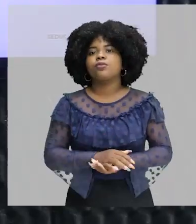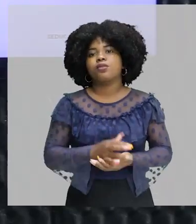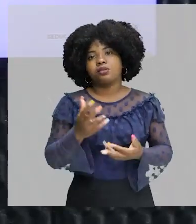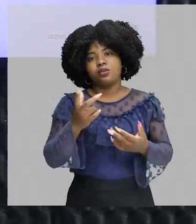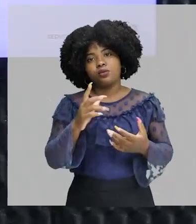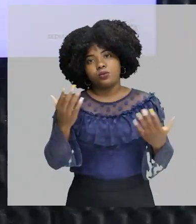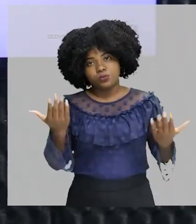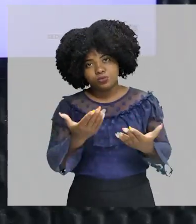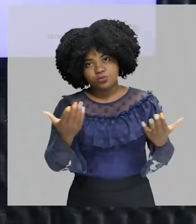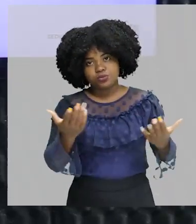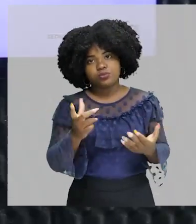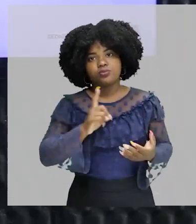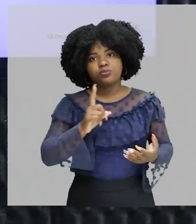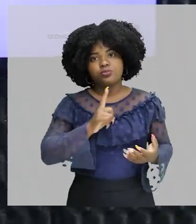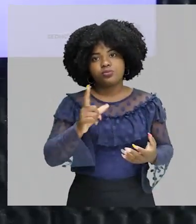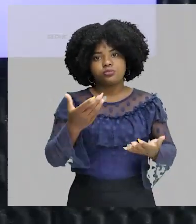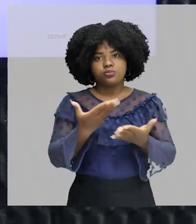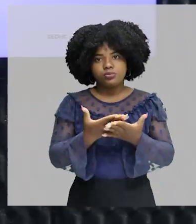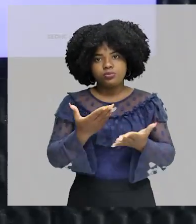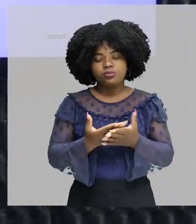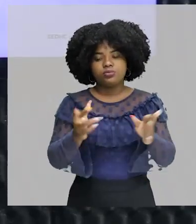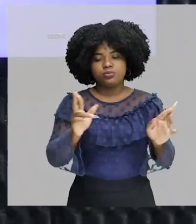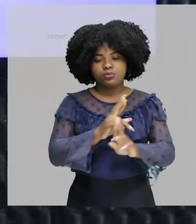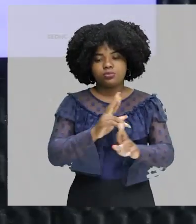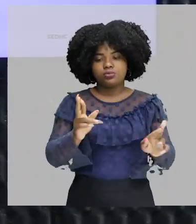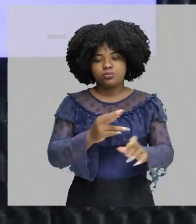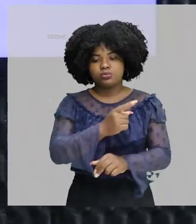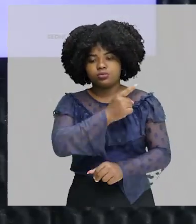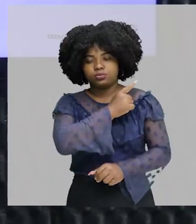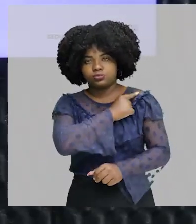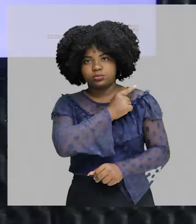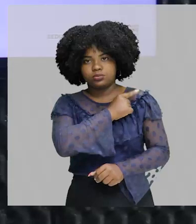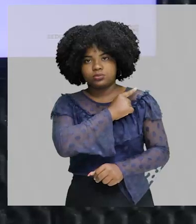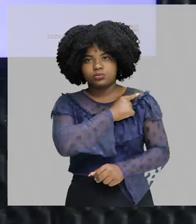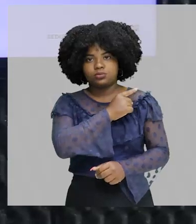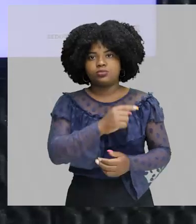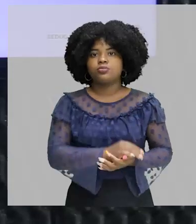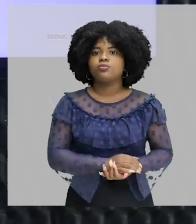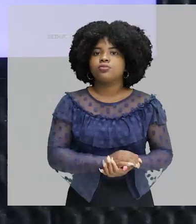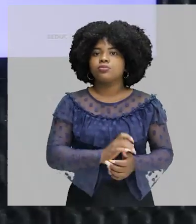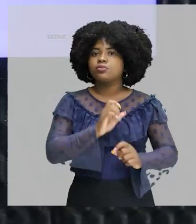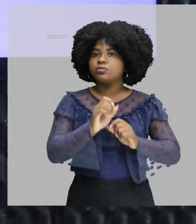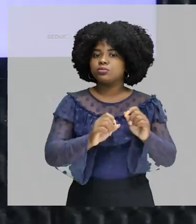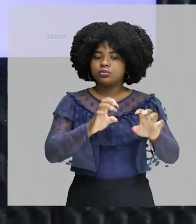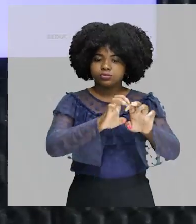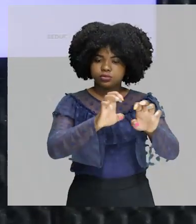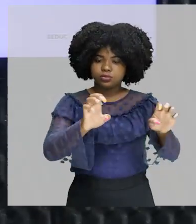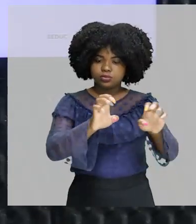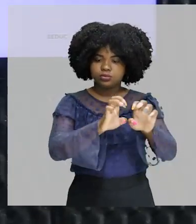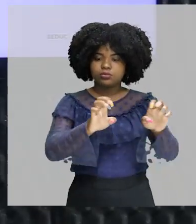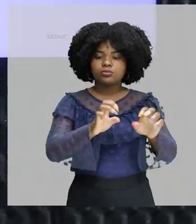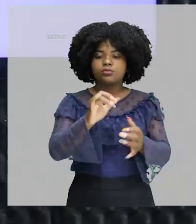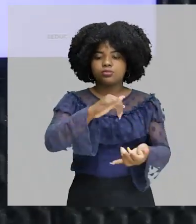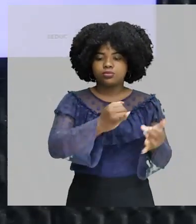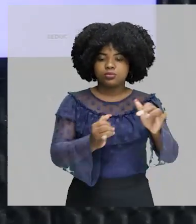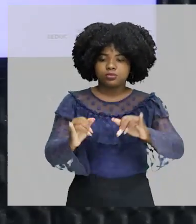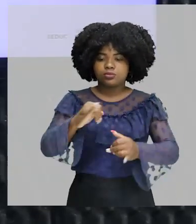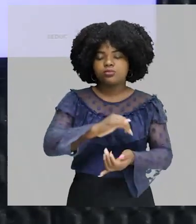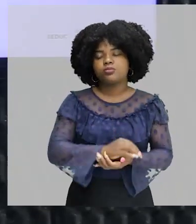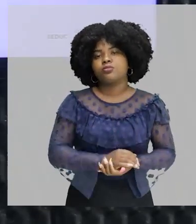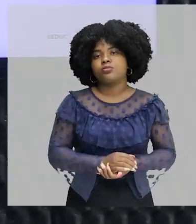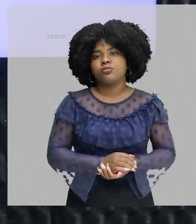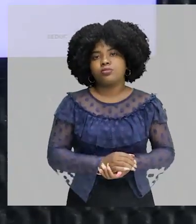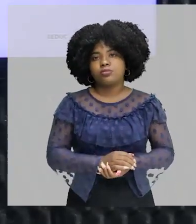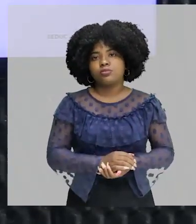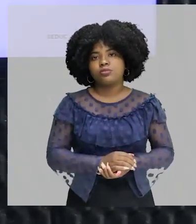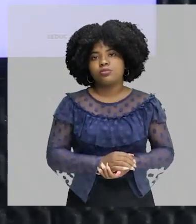série de aulas relacionadas ao primeiro ano do ensino médio, os cálculos químicos, certo? E para a